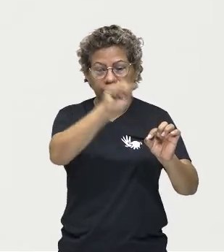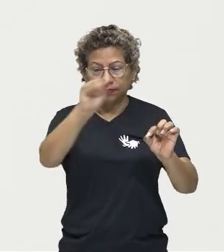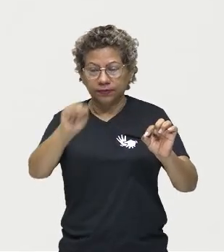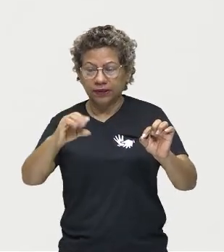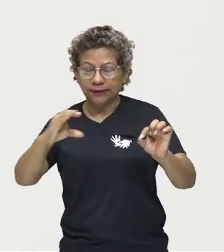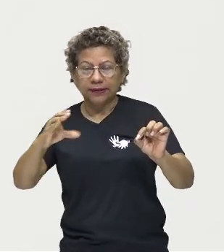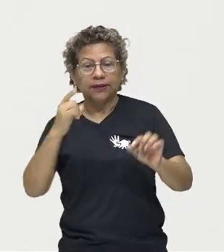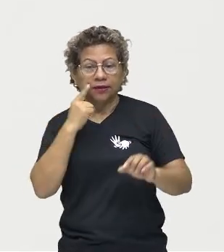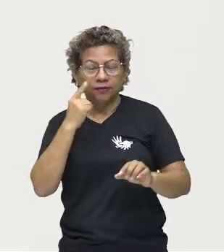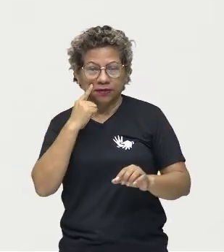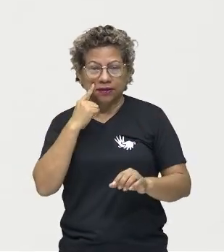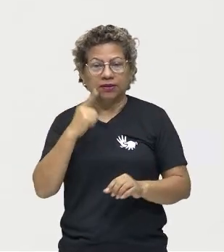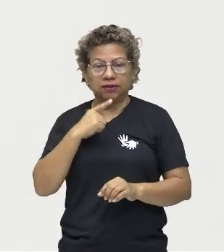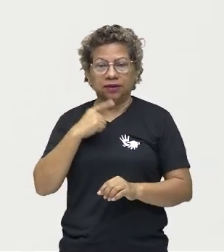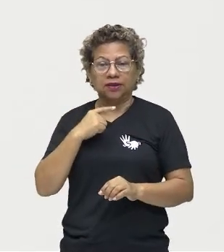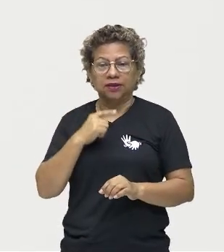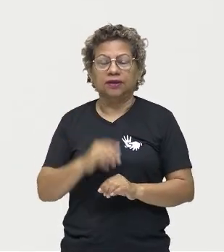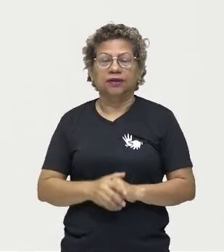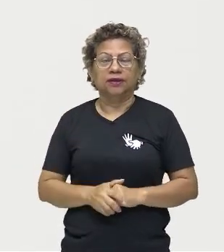ângulo.